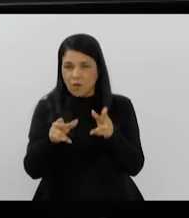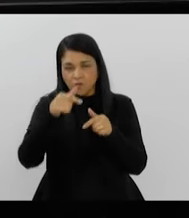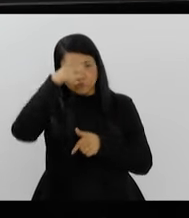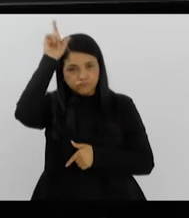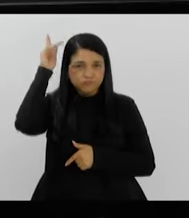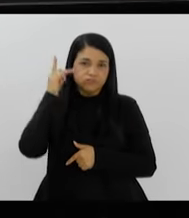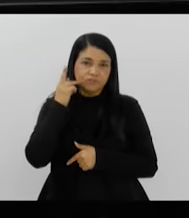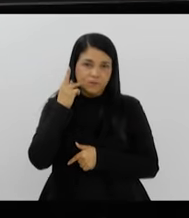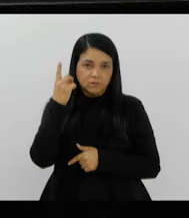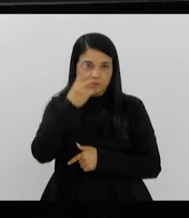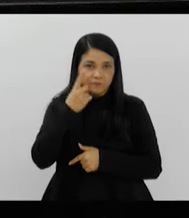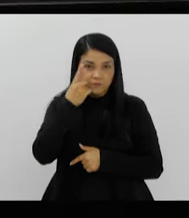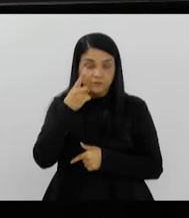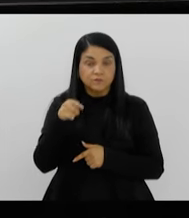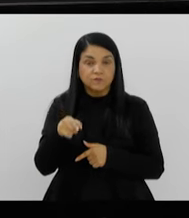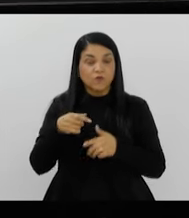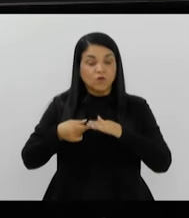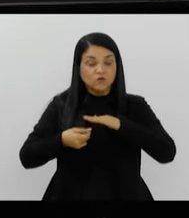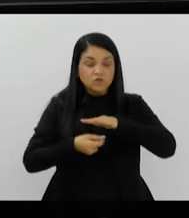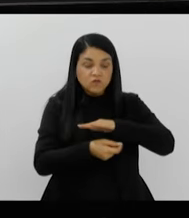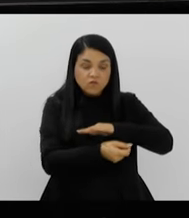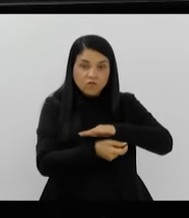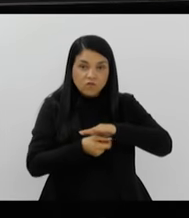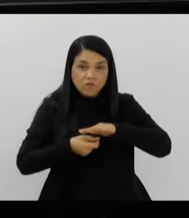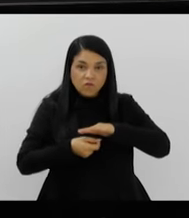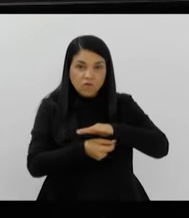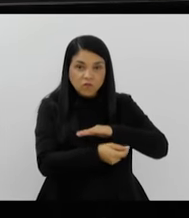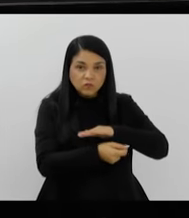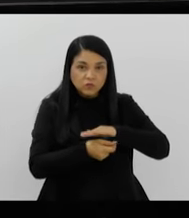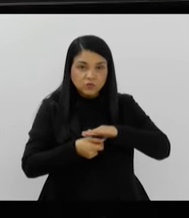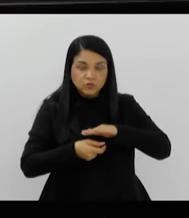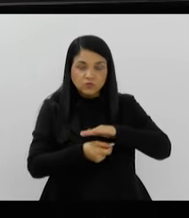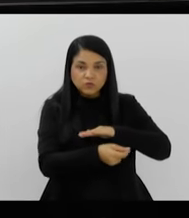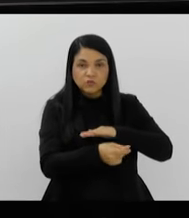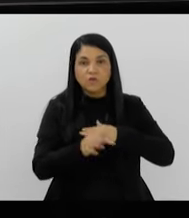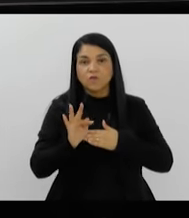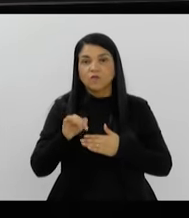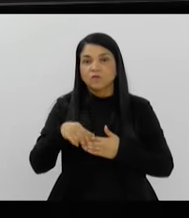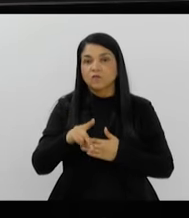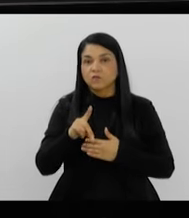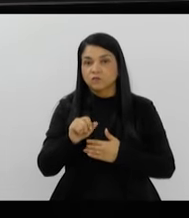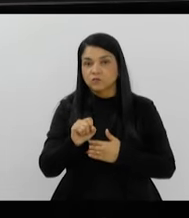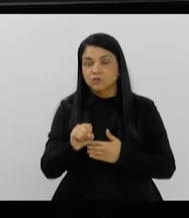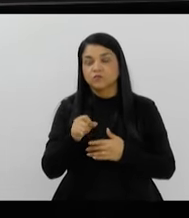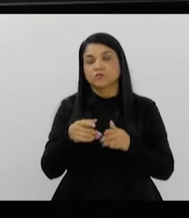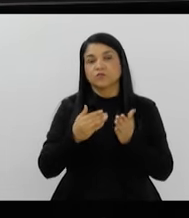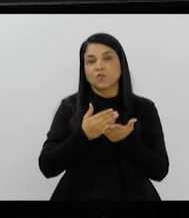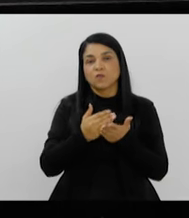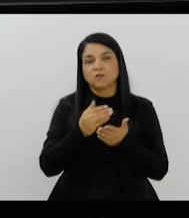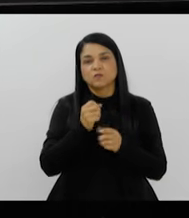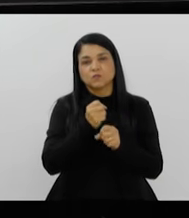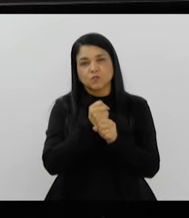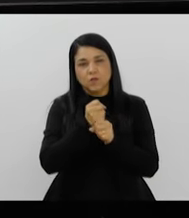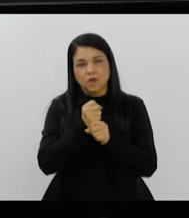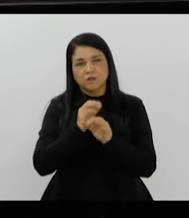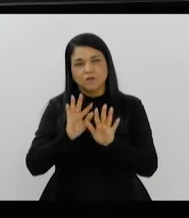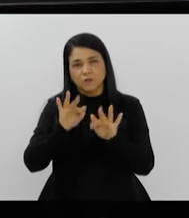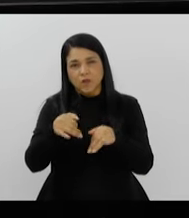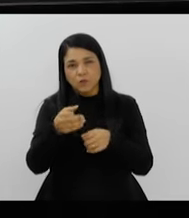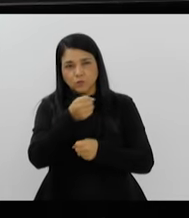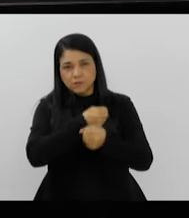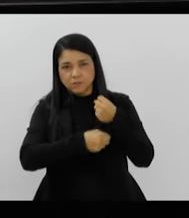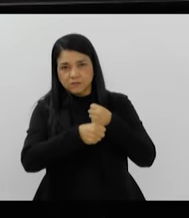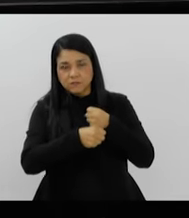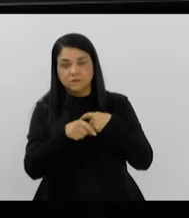questão dos fundos que foram tratados aqui, né? No início do ano, no final do ano passado, nós tivemos